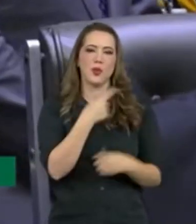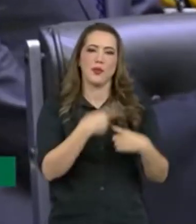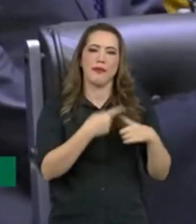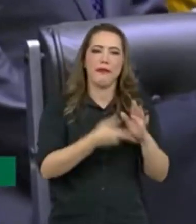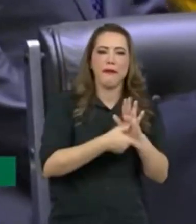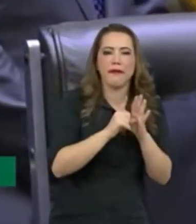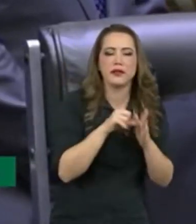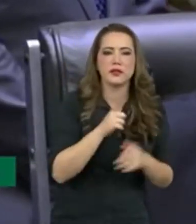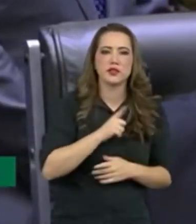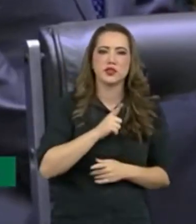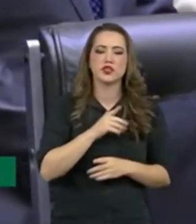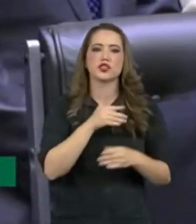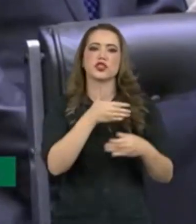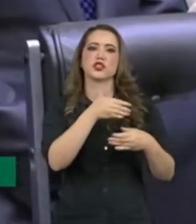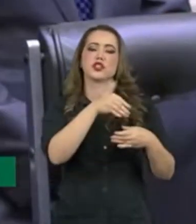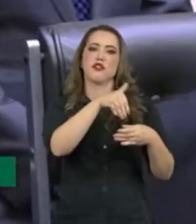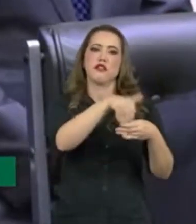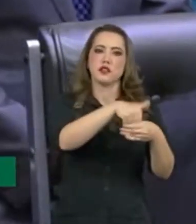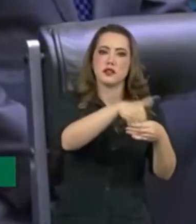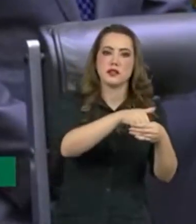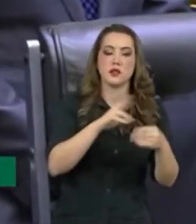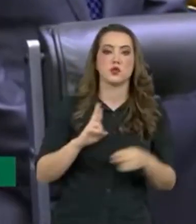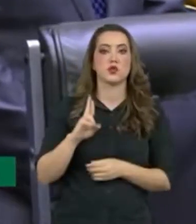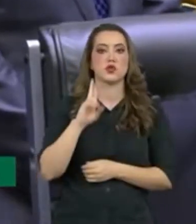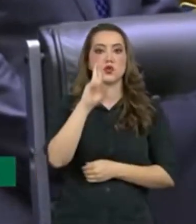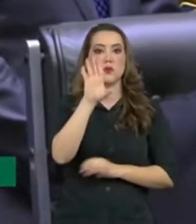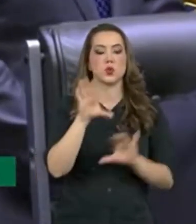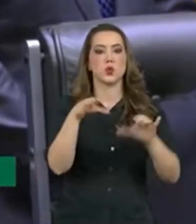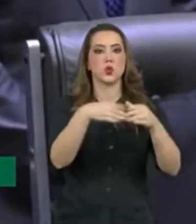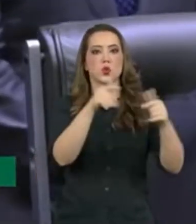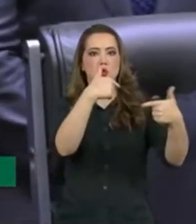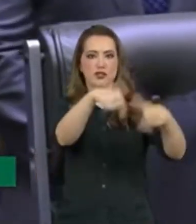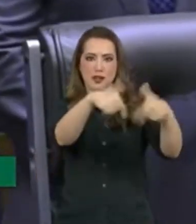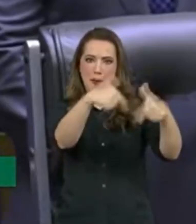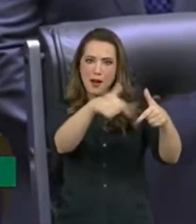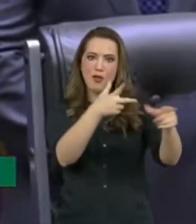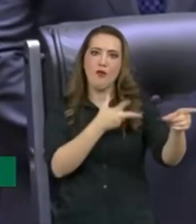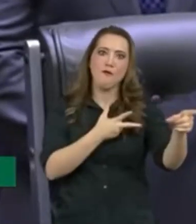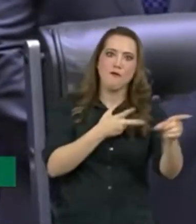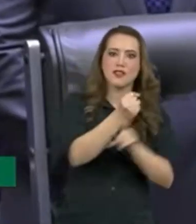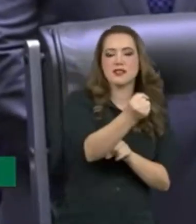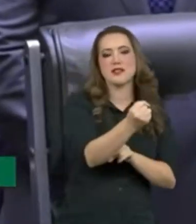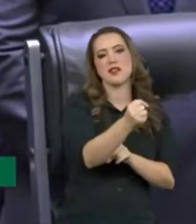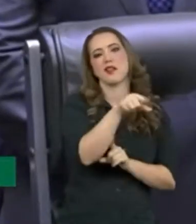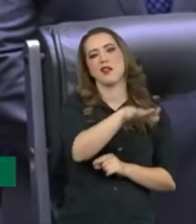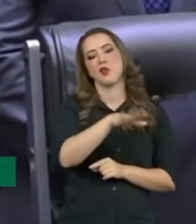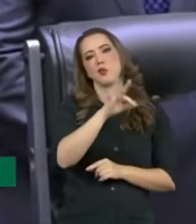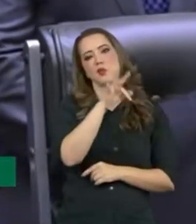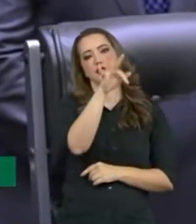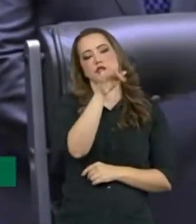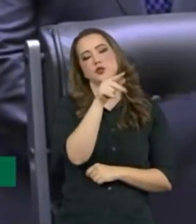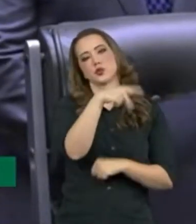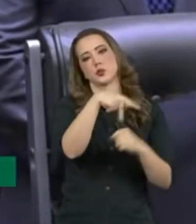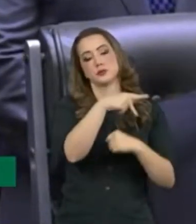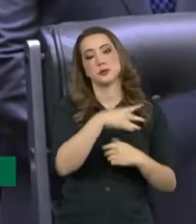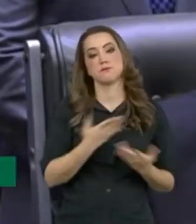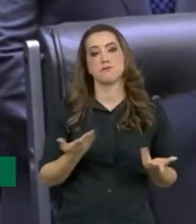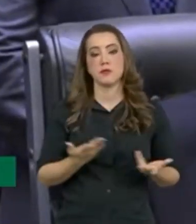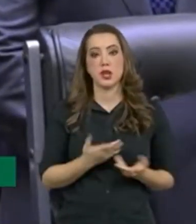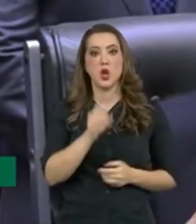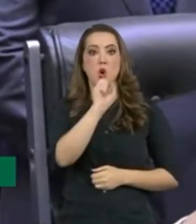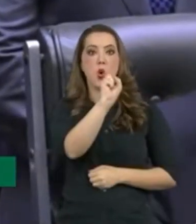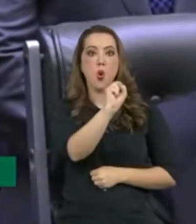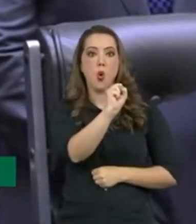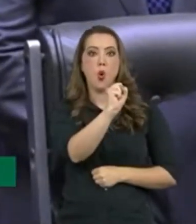inédita eleição de um representante da classe trabalhadora para presidir os destinos do país. Em